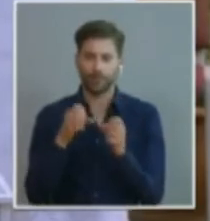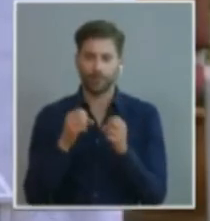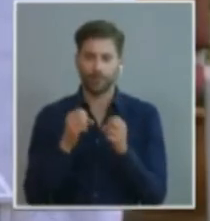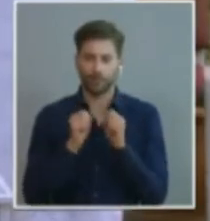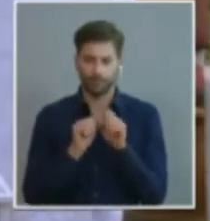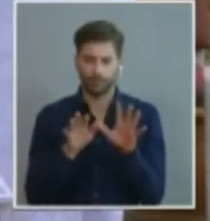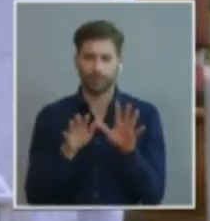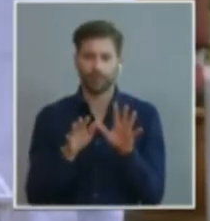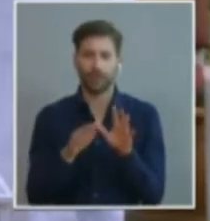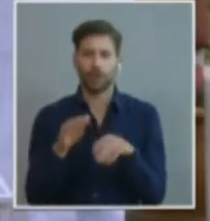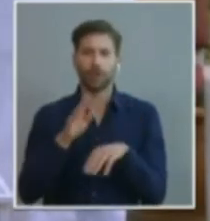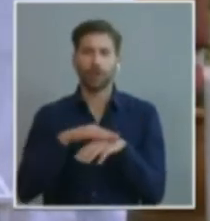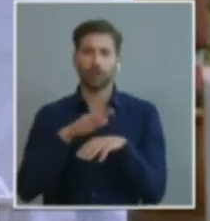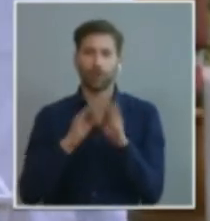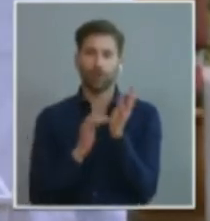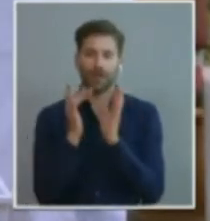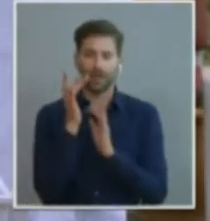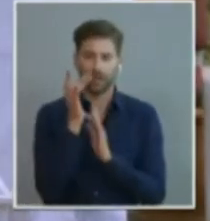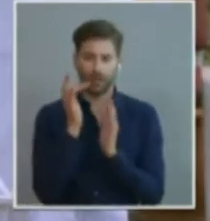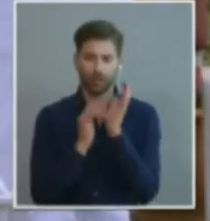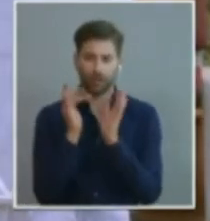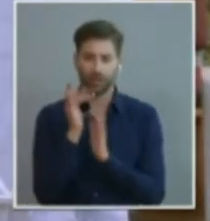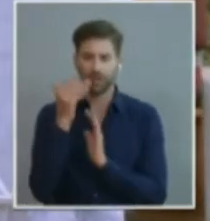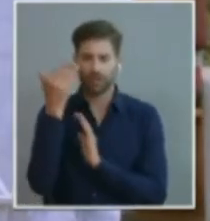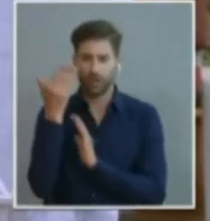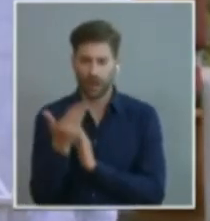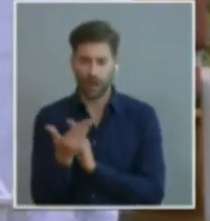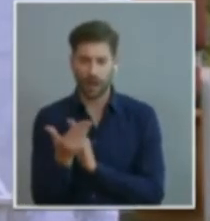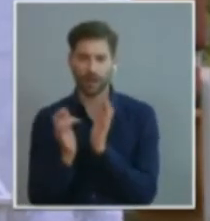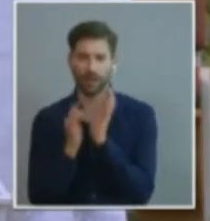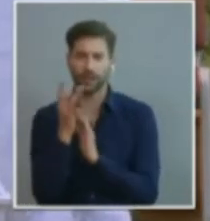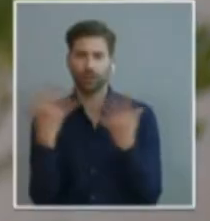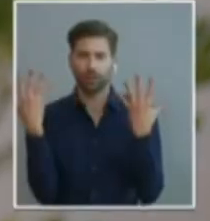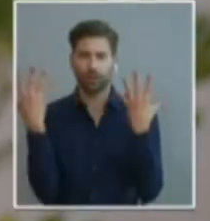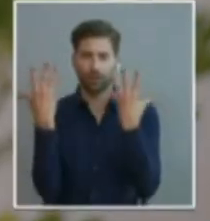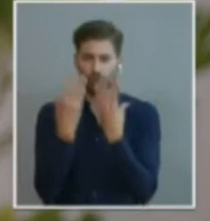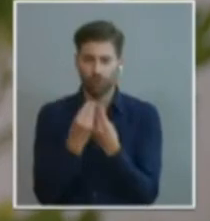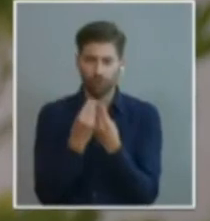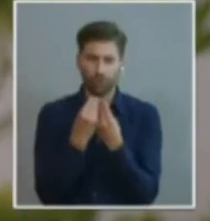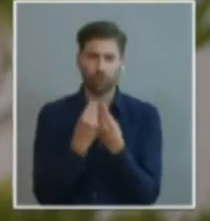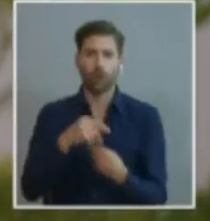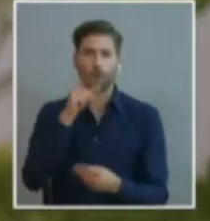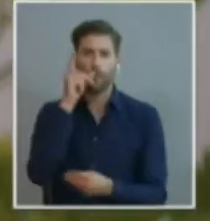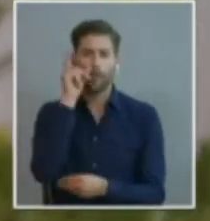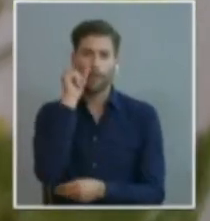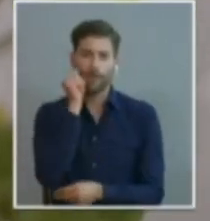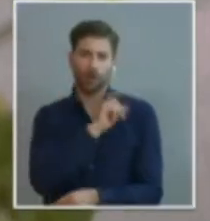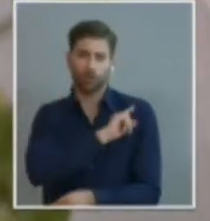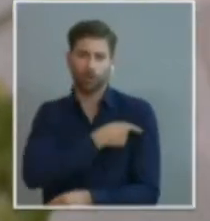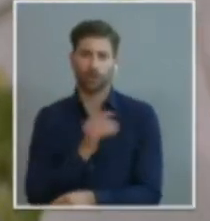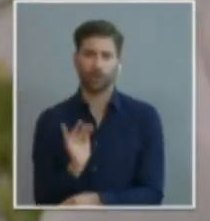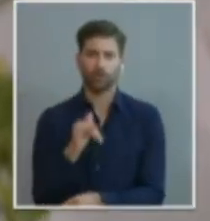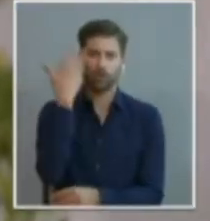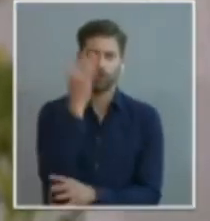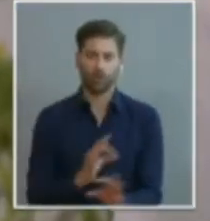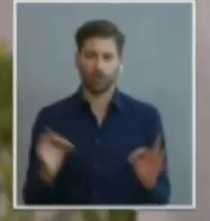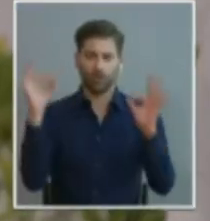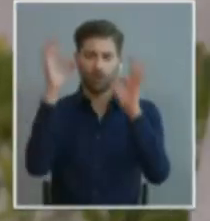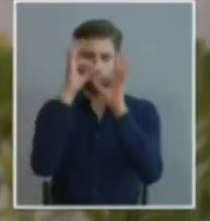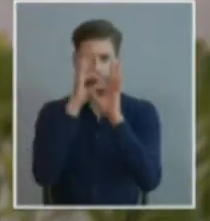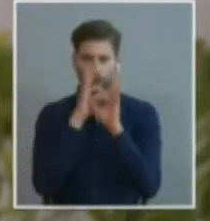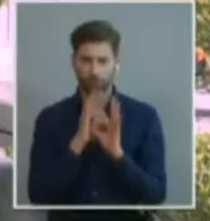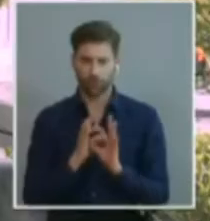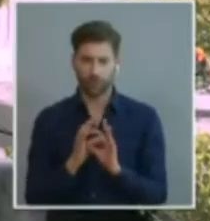Por Cristo, com Cristo e em Cristo, a vós, Deus Pai Todo-Poderoso, na unidade do Espírito